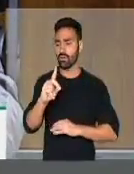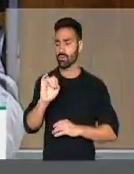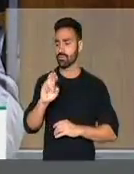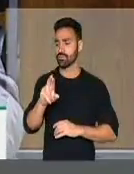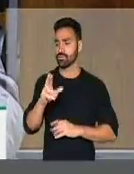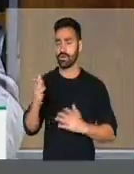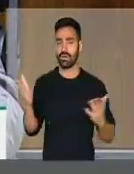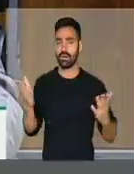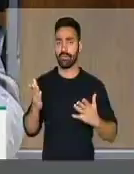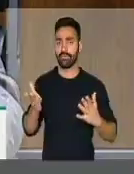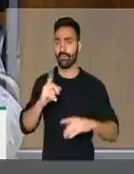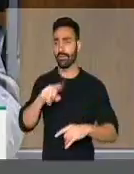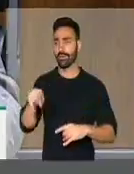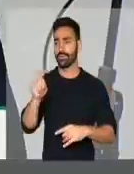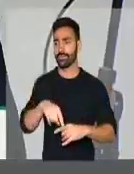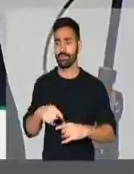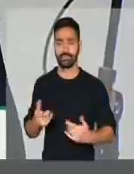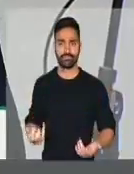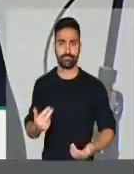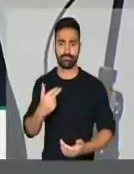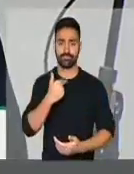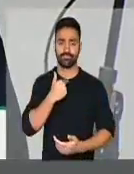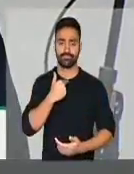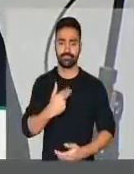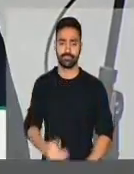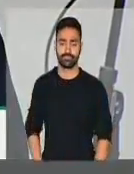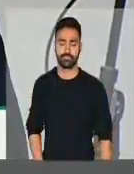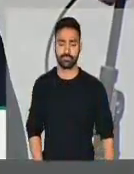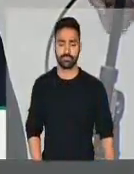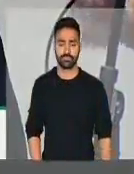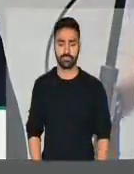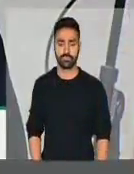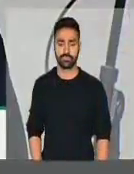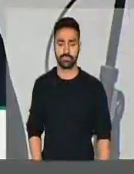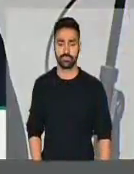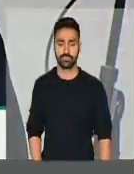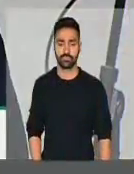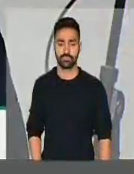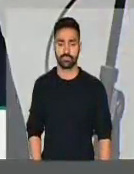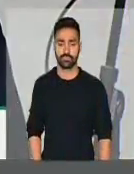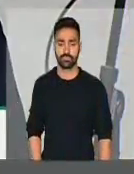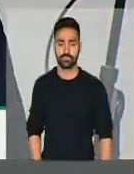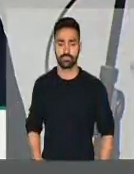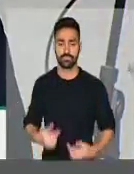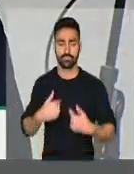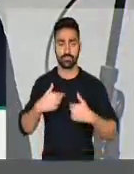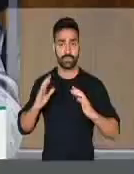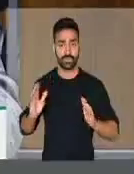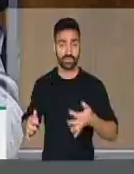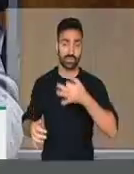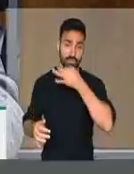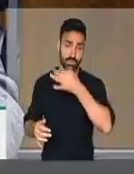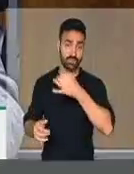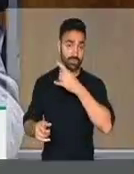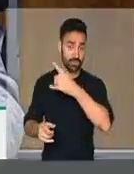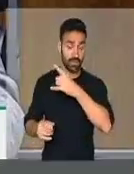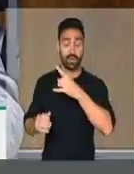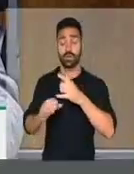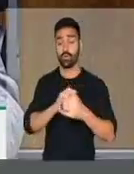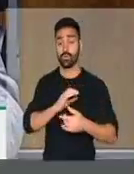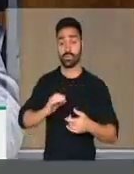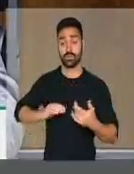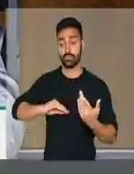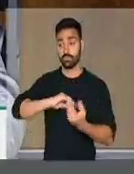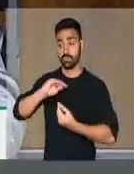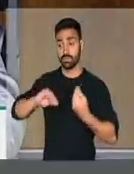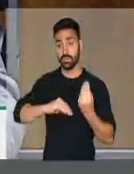da questão de ressarcimento a estados e municípios o que pode ser feito já a sugerir na comissão mista do senado é